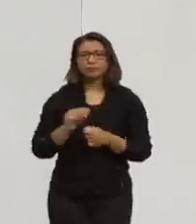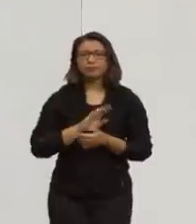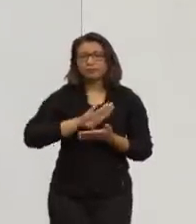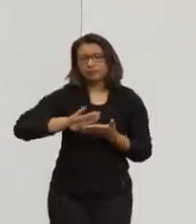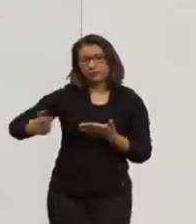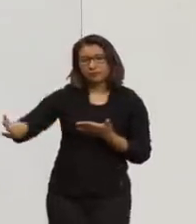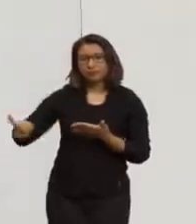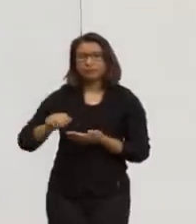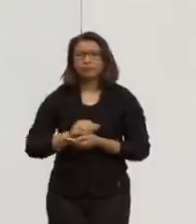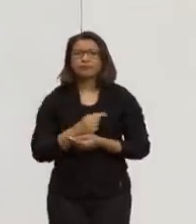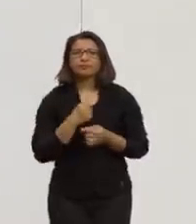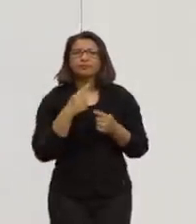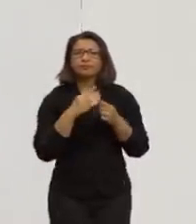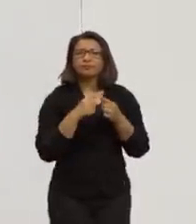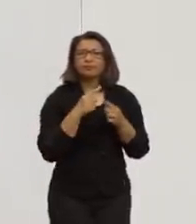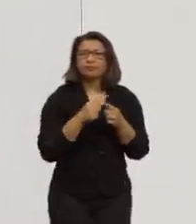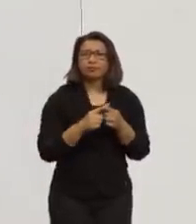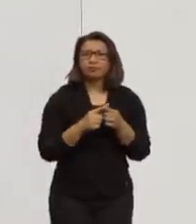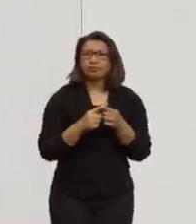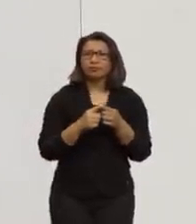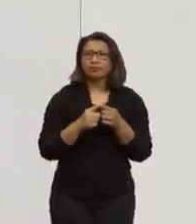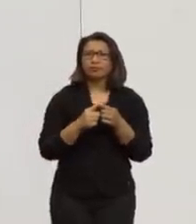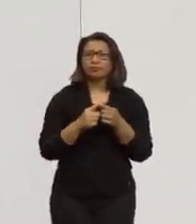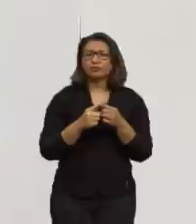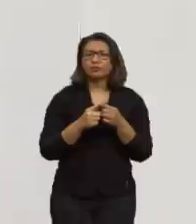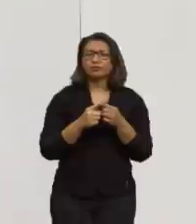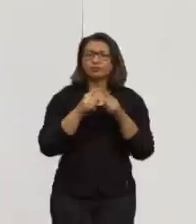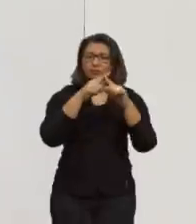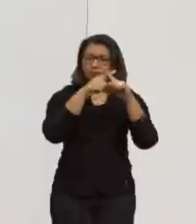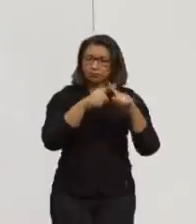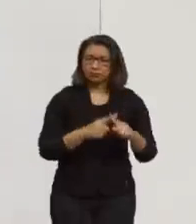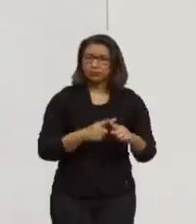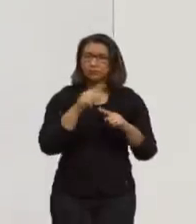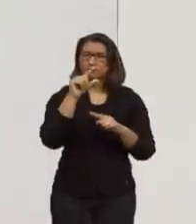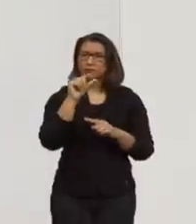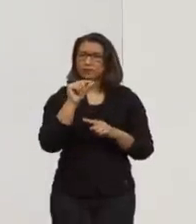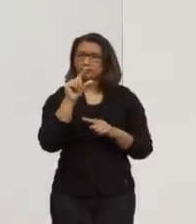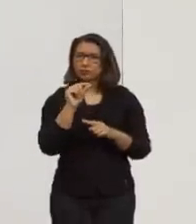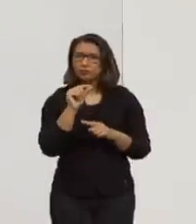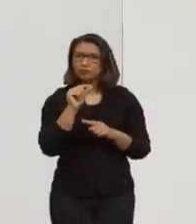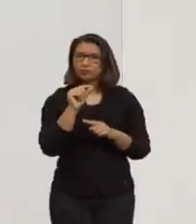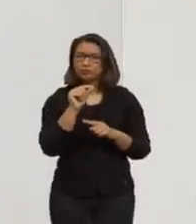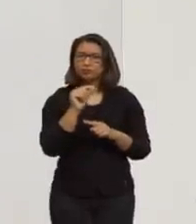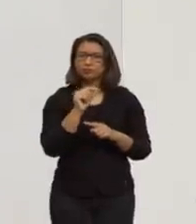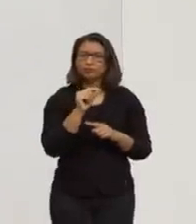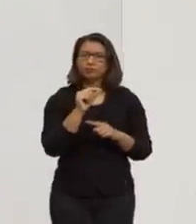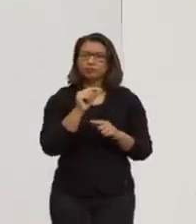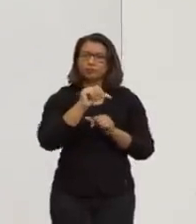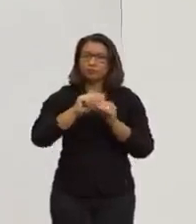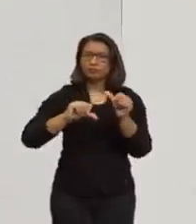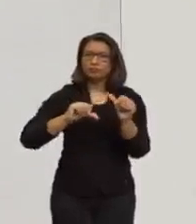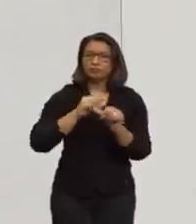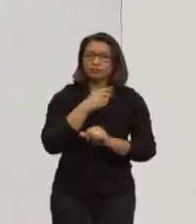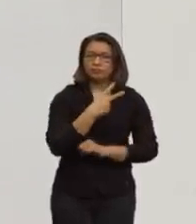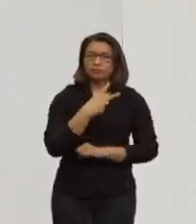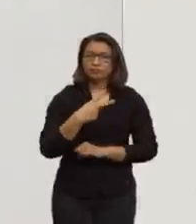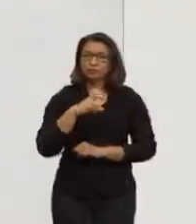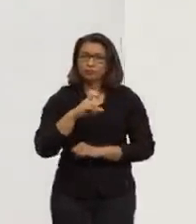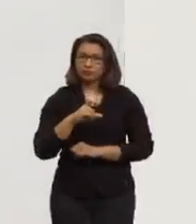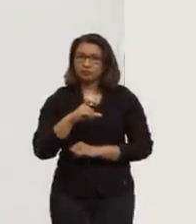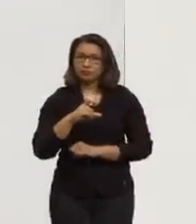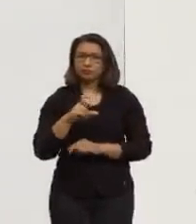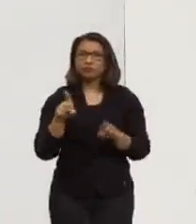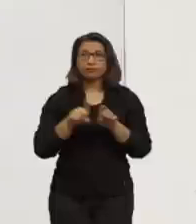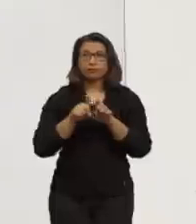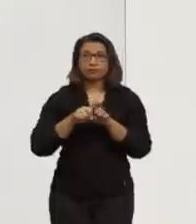Certo? Por quê? Porque eu vou multiplicar por 10, vou ficar com 225. Vou multiplicar por 10 e vou